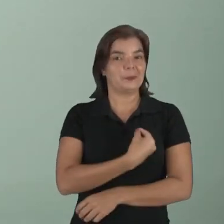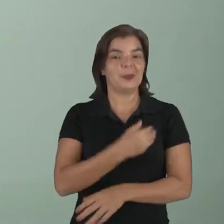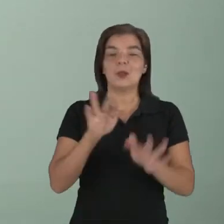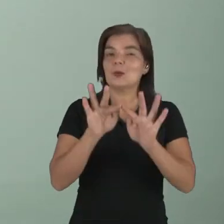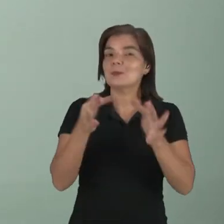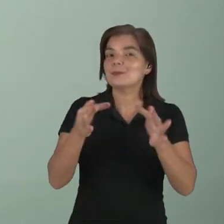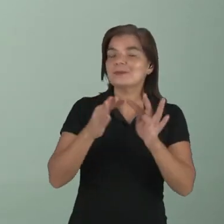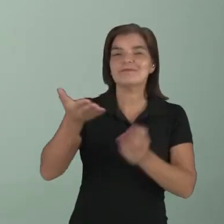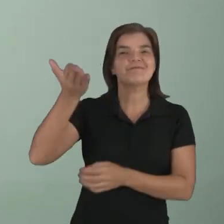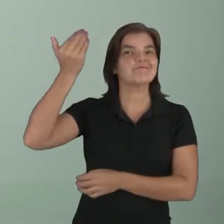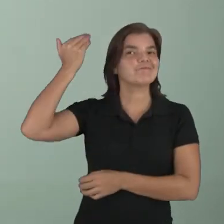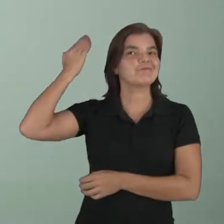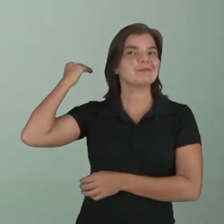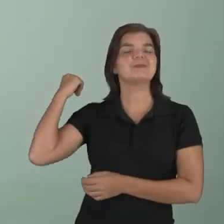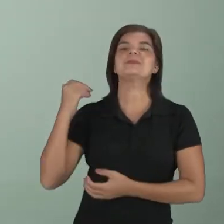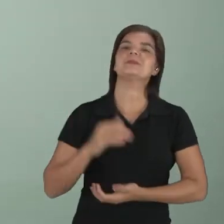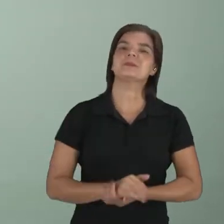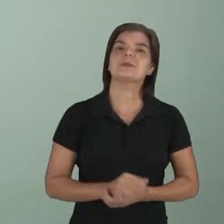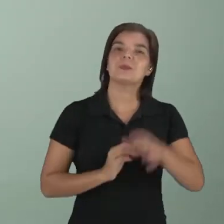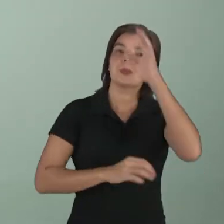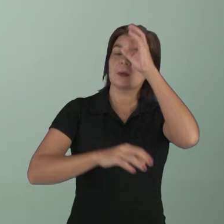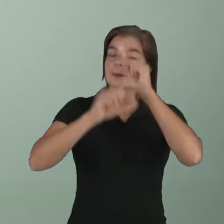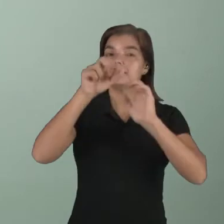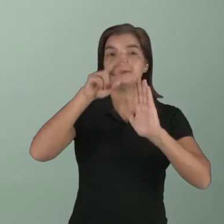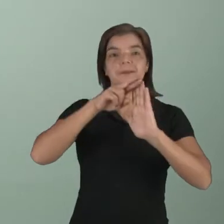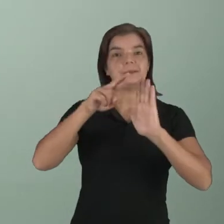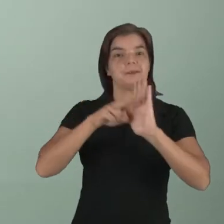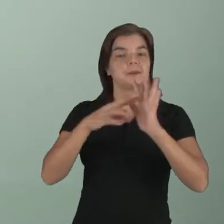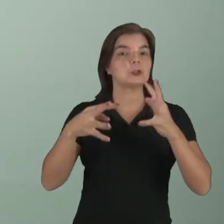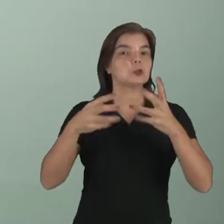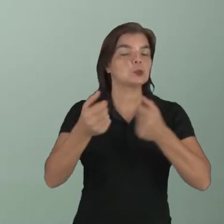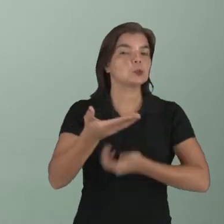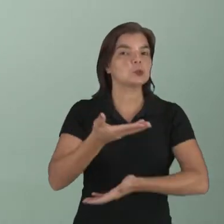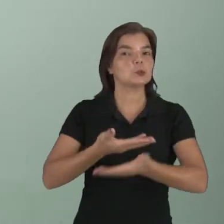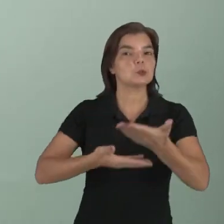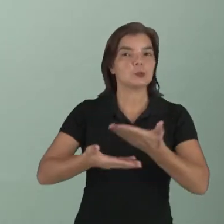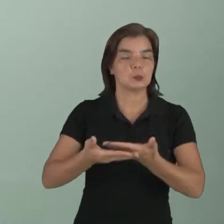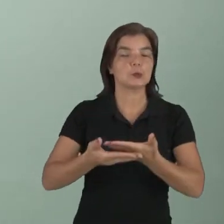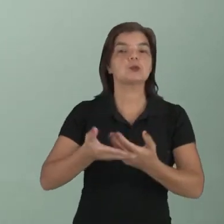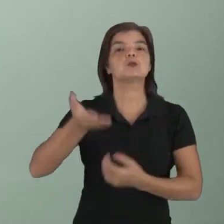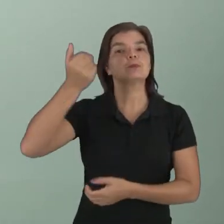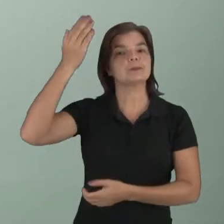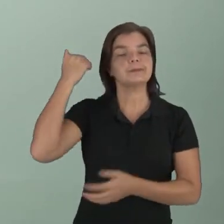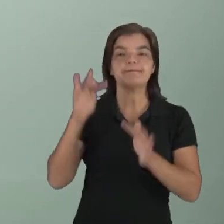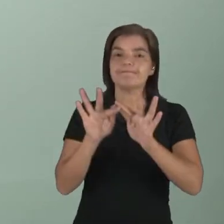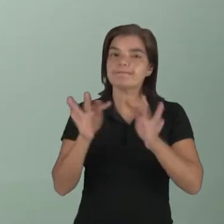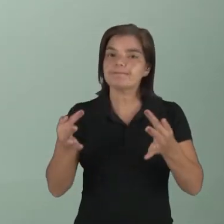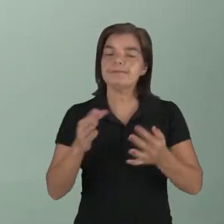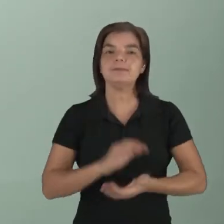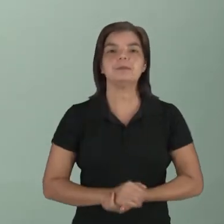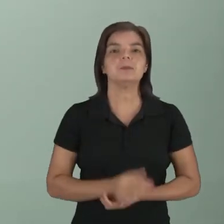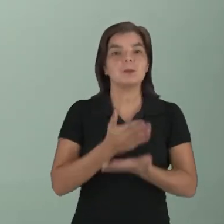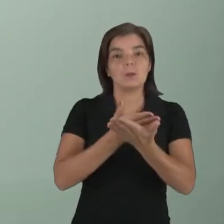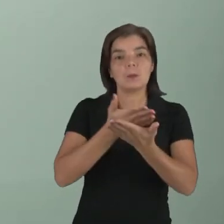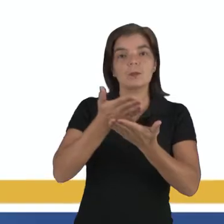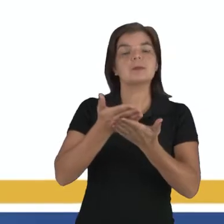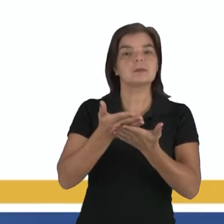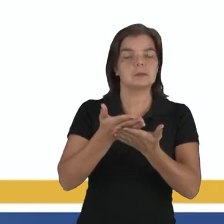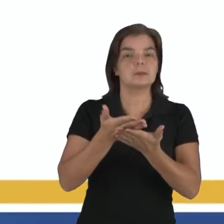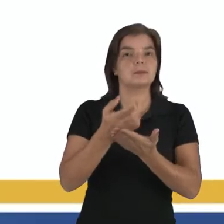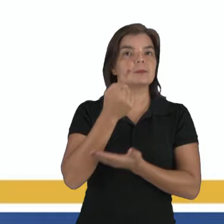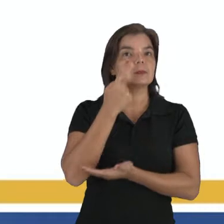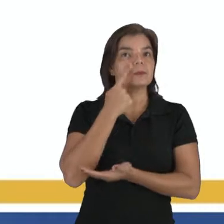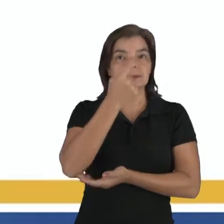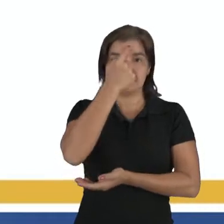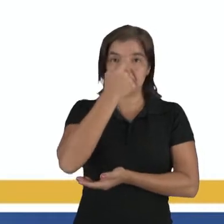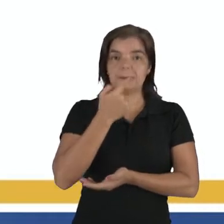sobre o passado simples, ok? Vamos aprender as regras e tudo que está envolvido aí no Simple Past. Então vamos lá. Para iniciar,